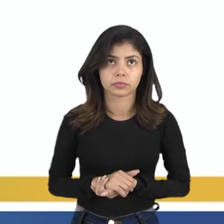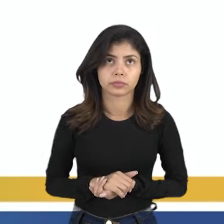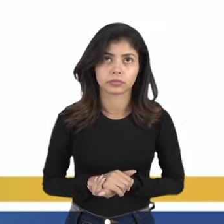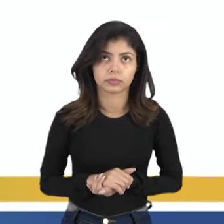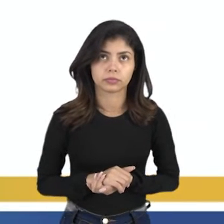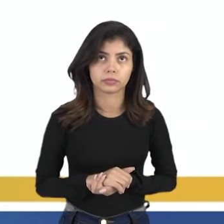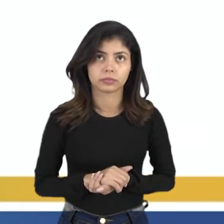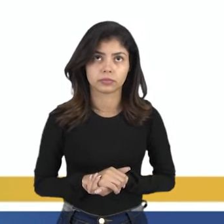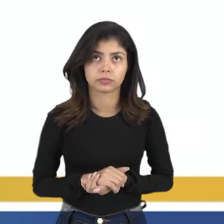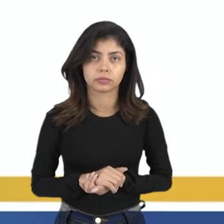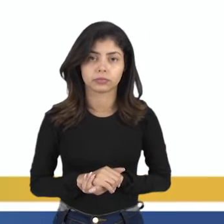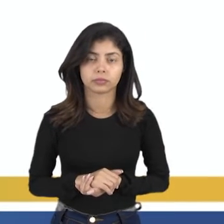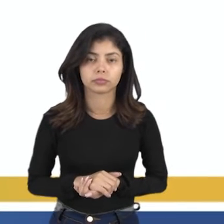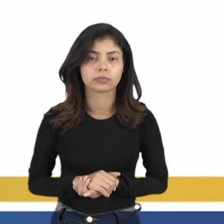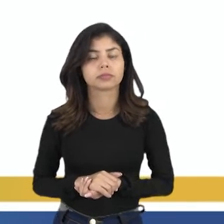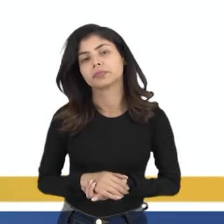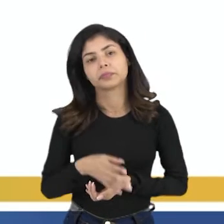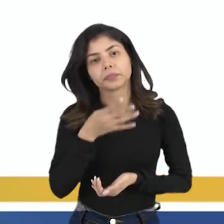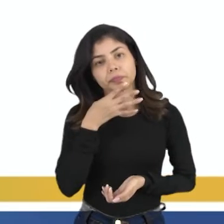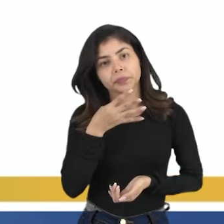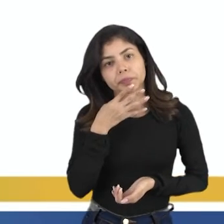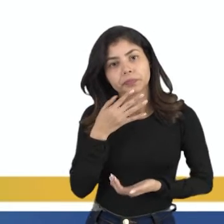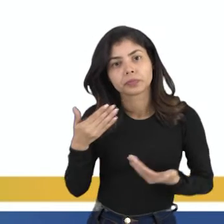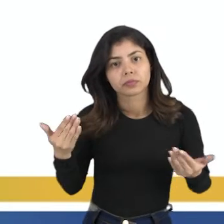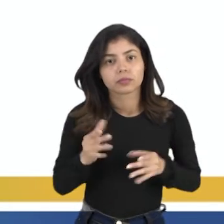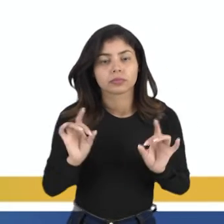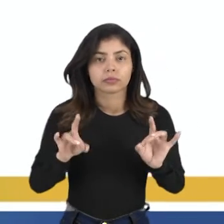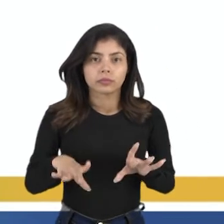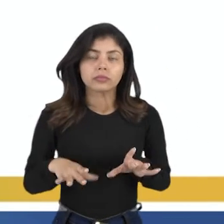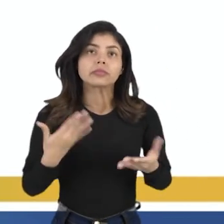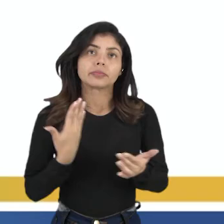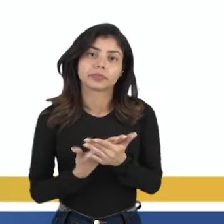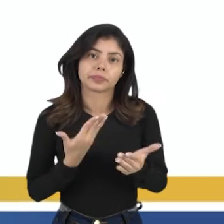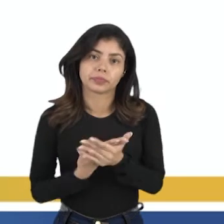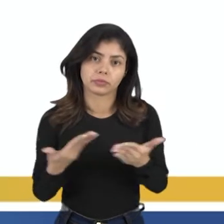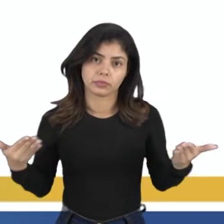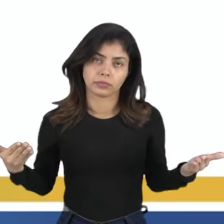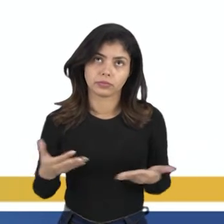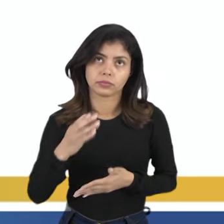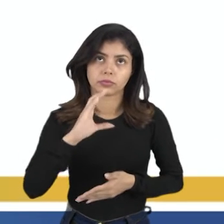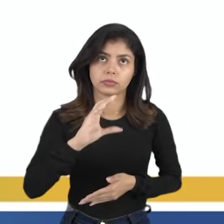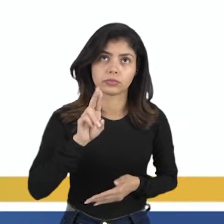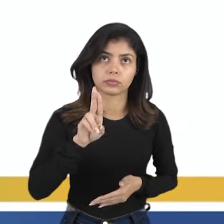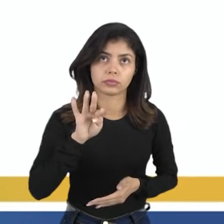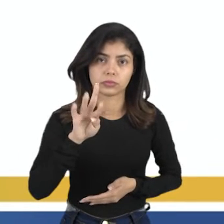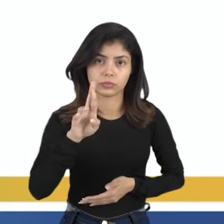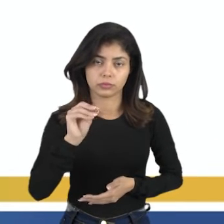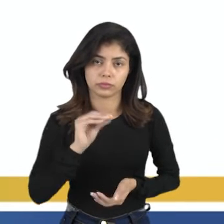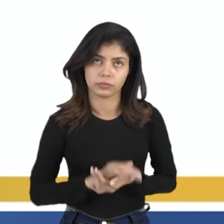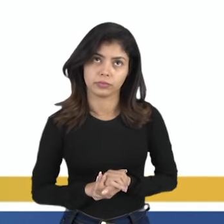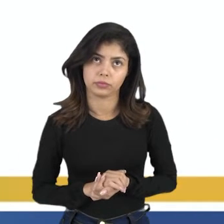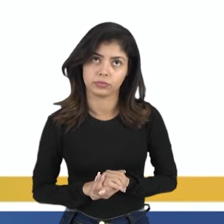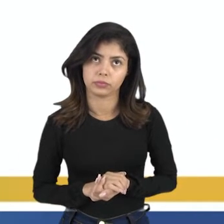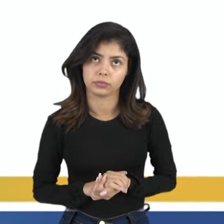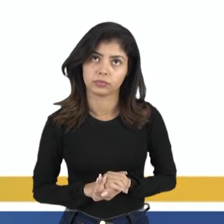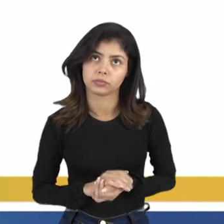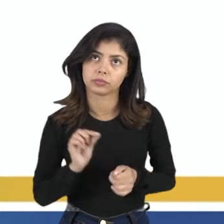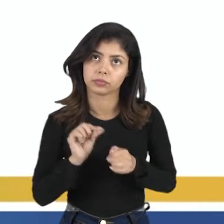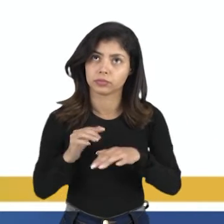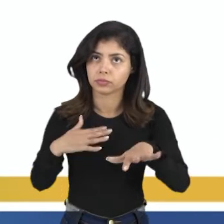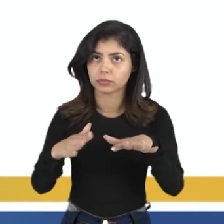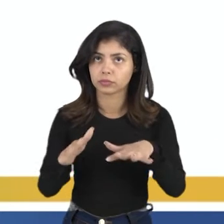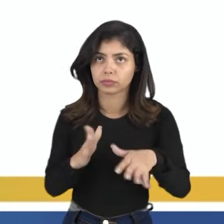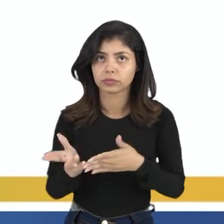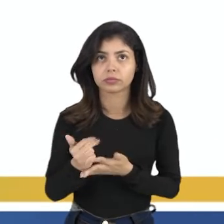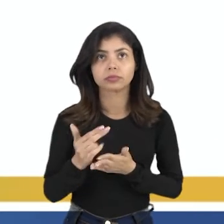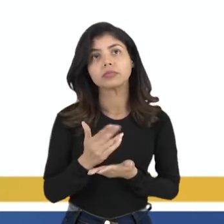O próximo movimento, então, que nós vamos conhecer e o último da aula de hoje é o cubismo. O cubismo ele foi um